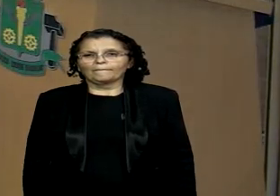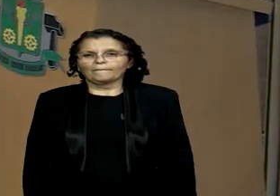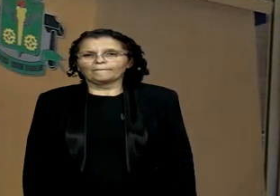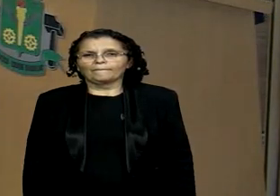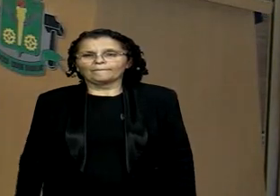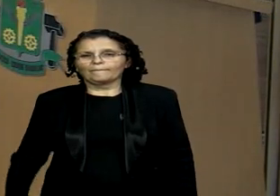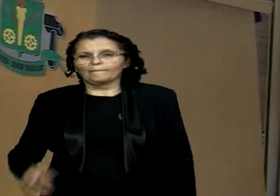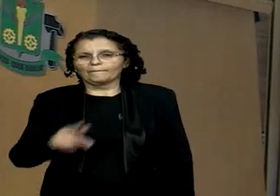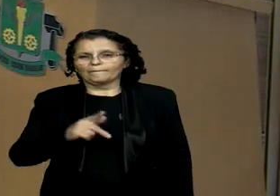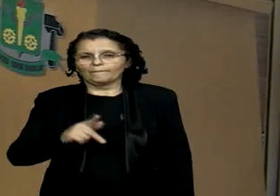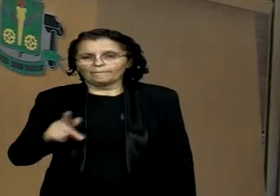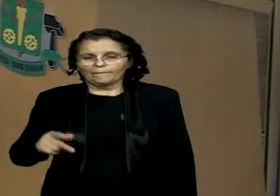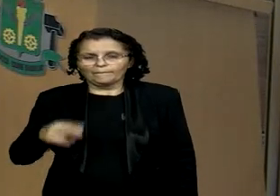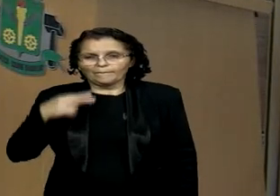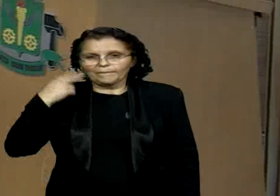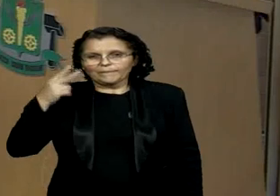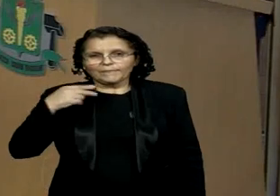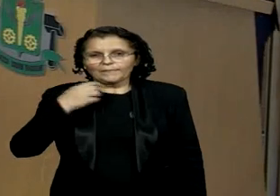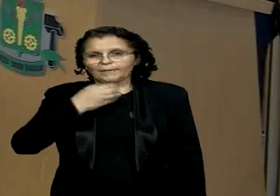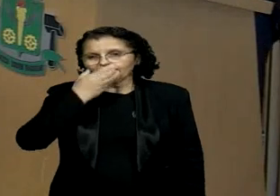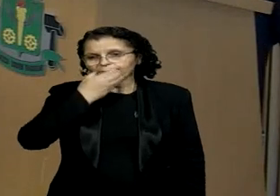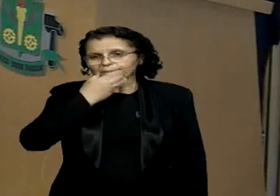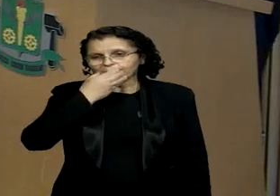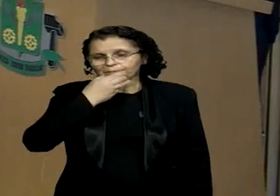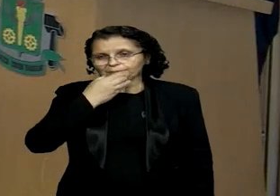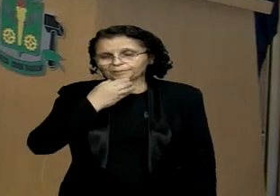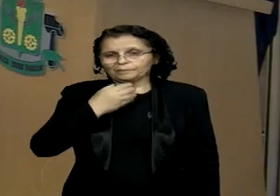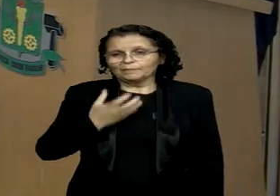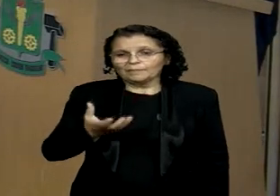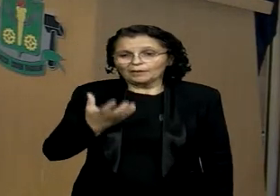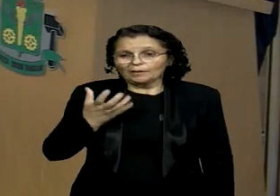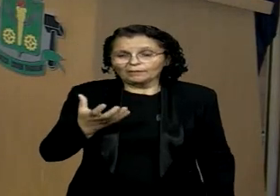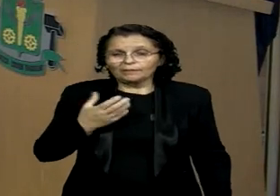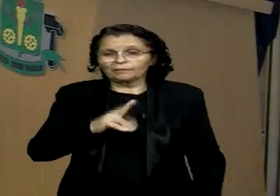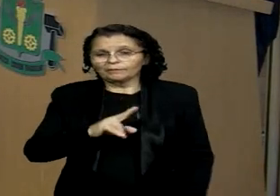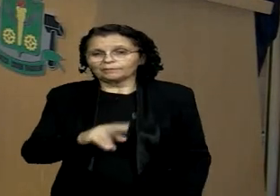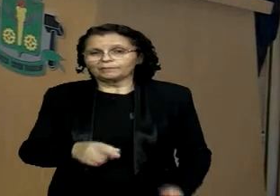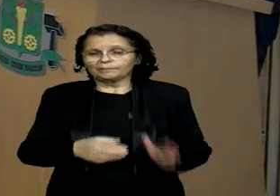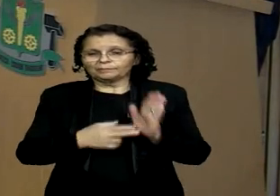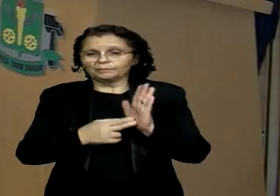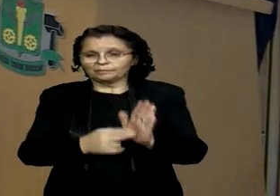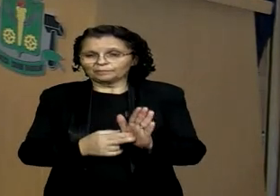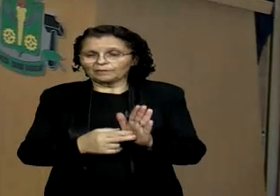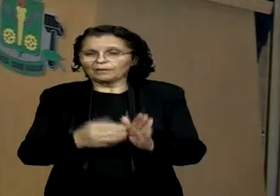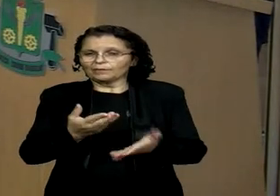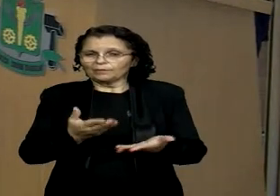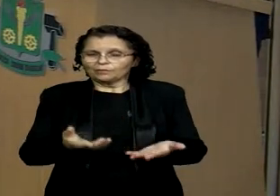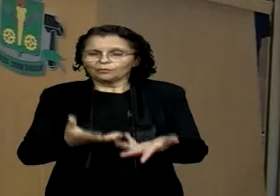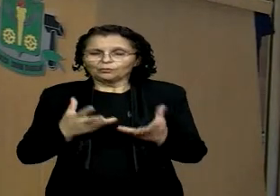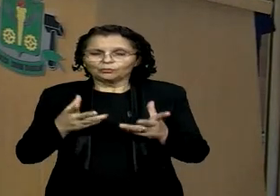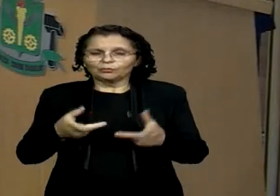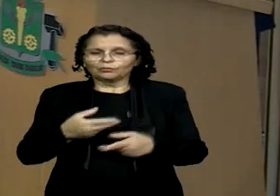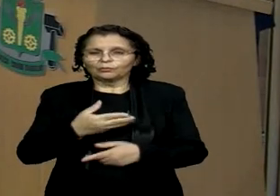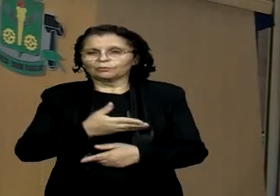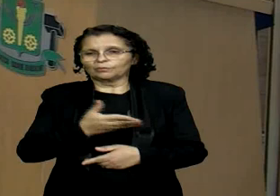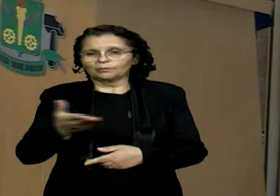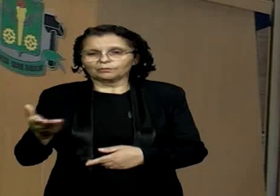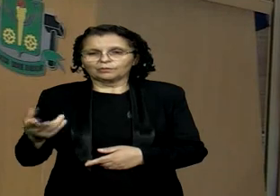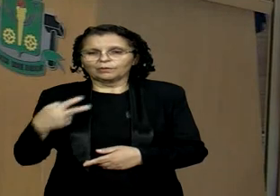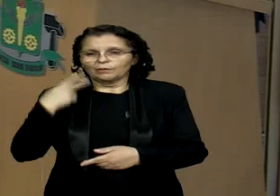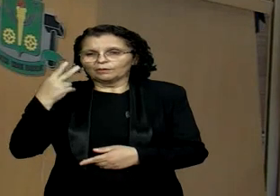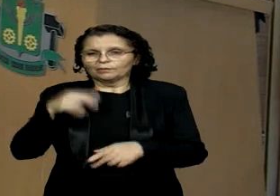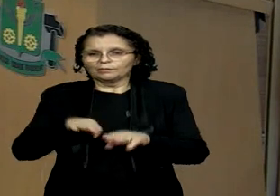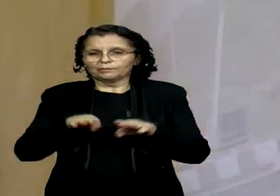Senhor presidente, vereador Carmônio Bastos, quero, em seu nome, cumprimentar todos os demais vereadores que compõem a